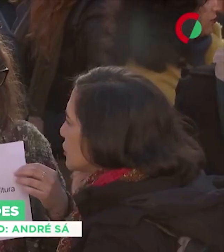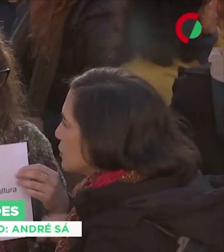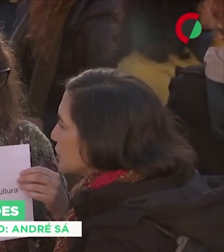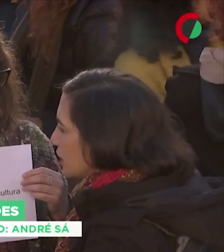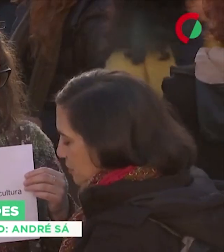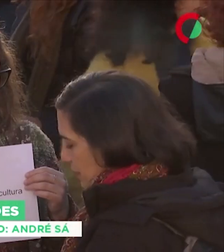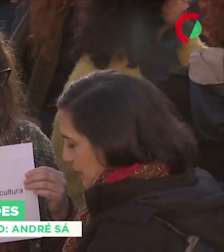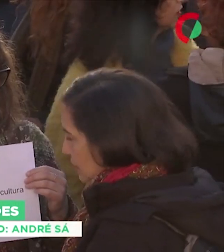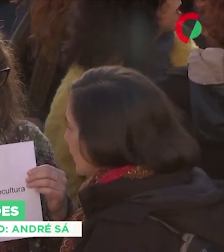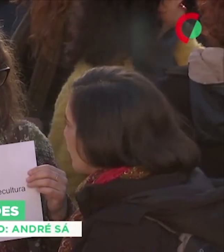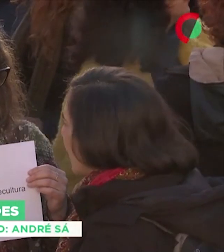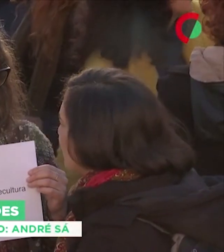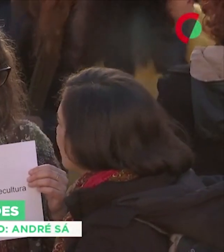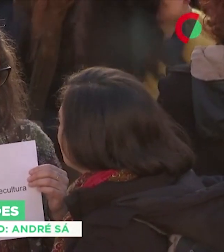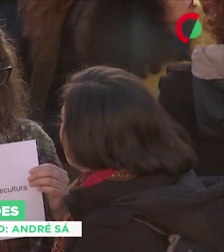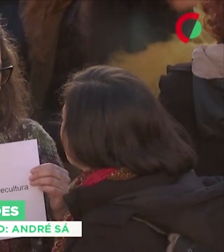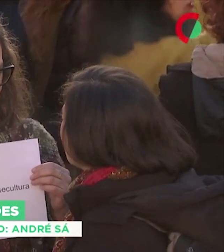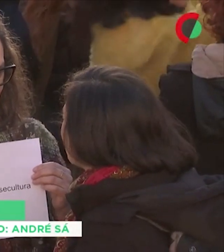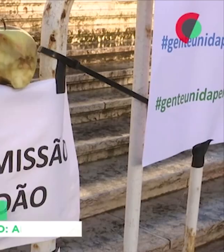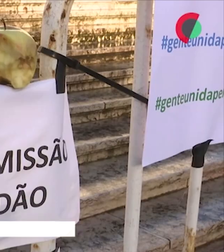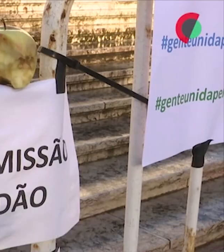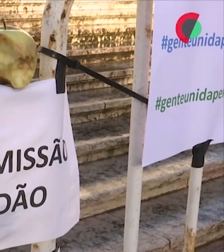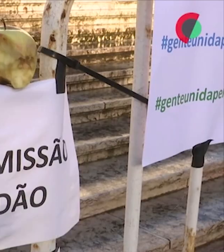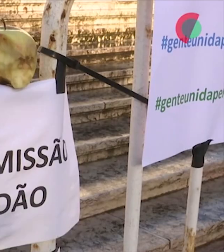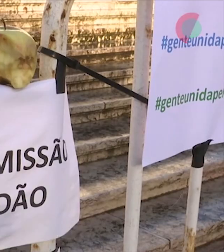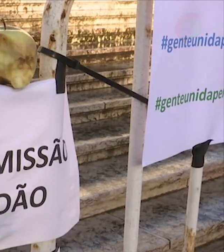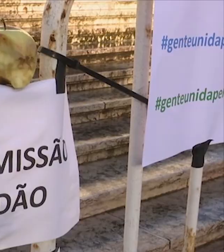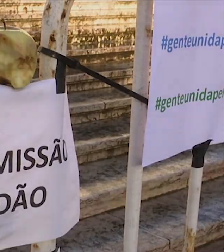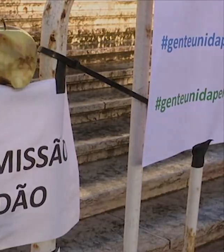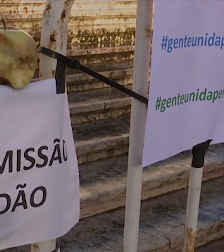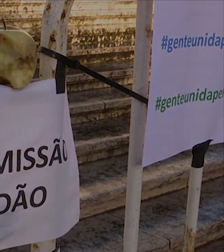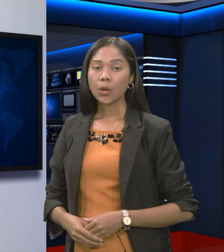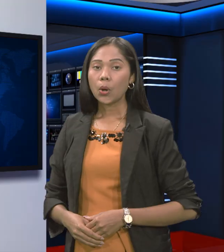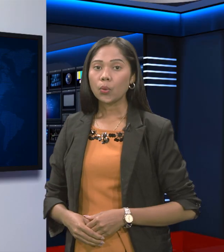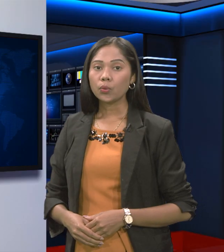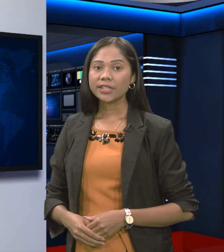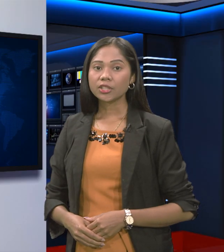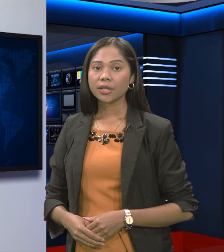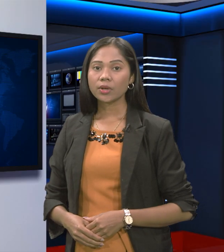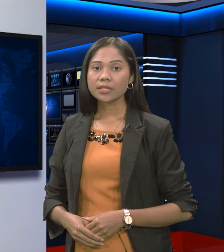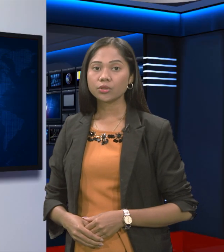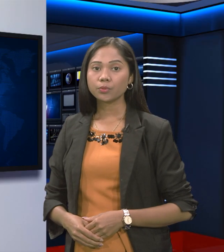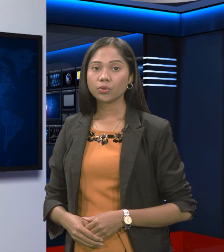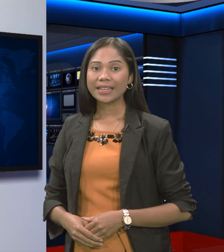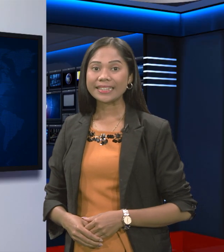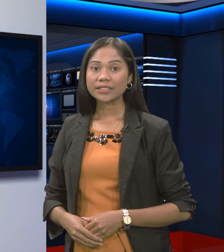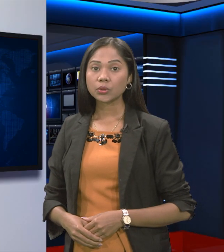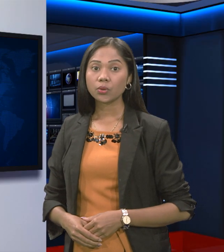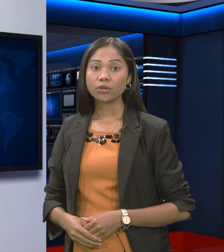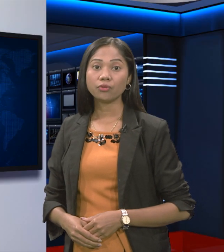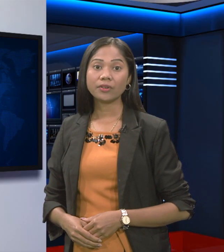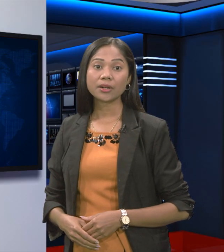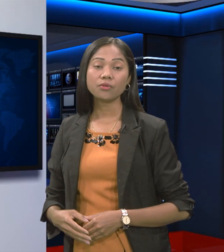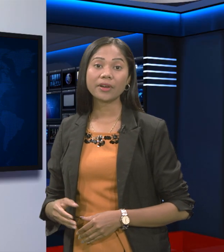notícia de que esse valor contemplaria apenas a modalidade quadrienal dos concursos. O ministro da Educação de Portugal adiantou